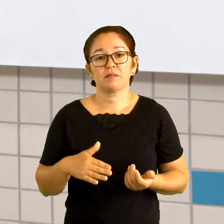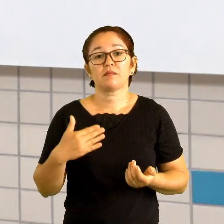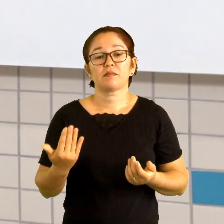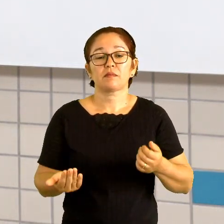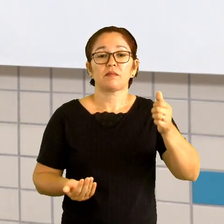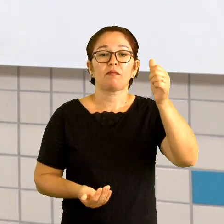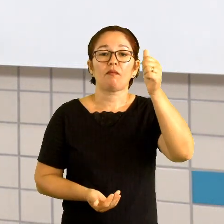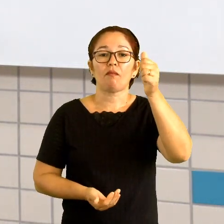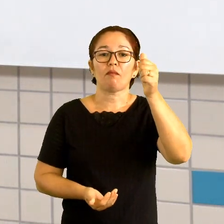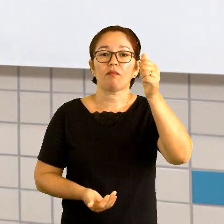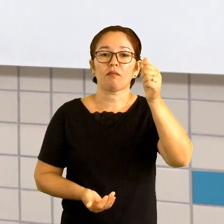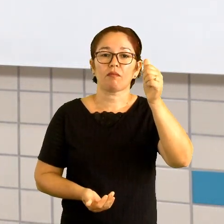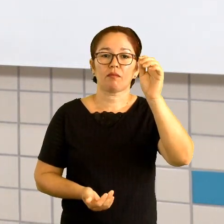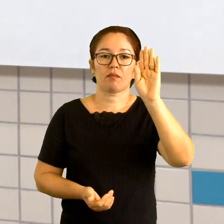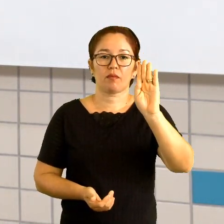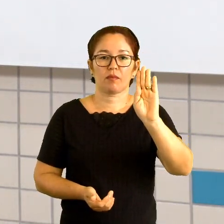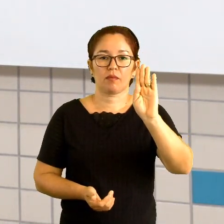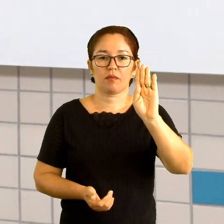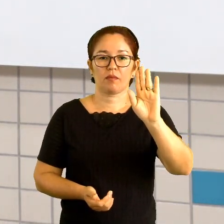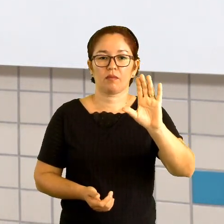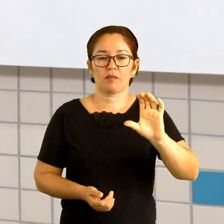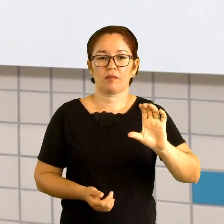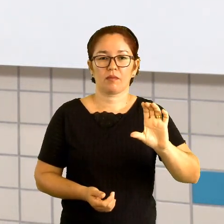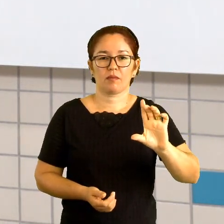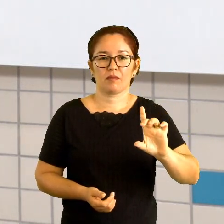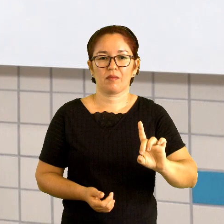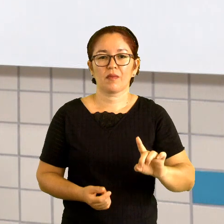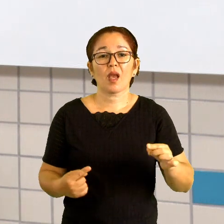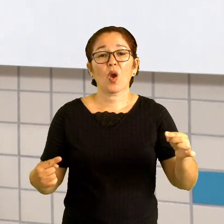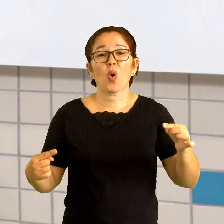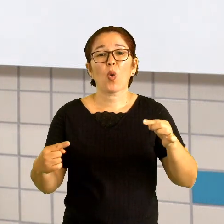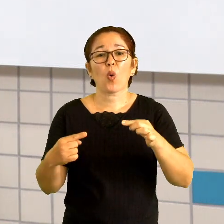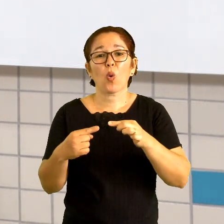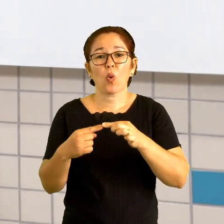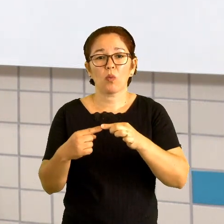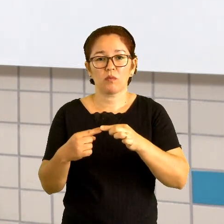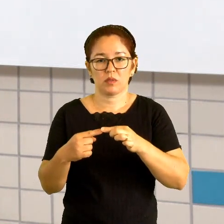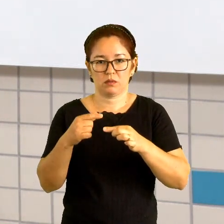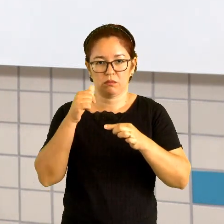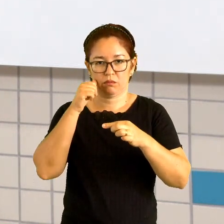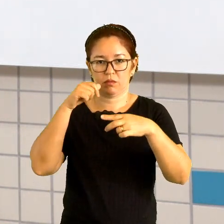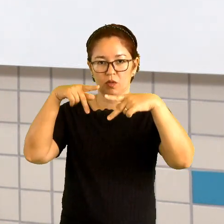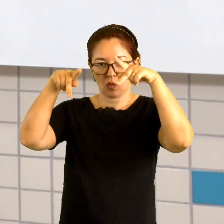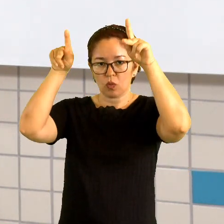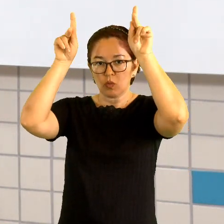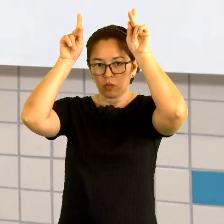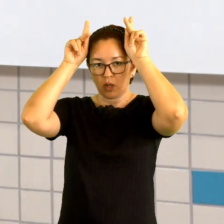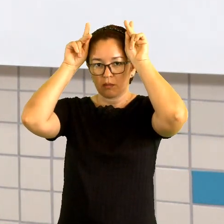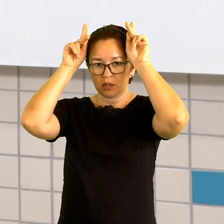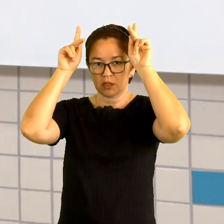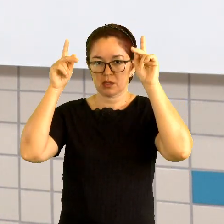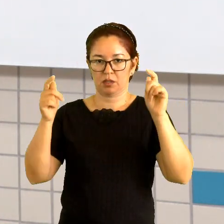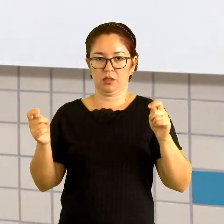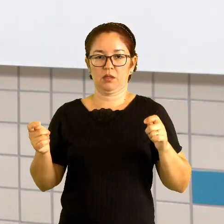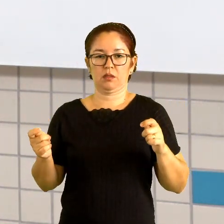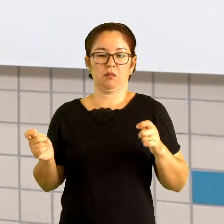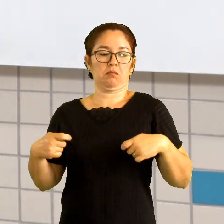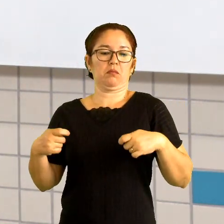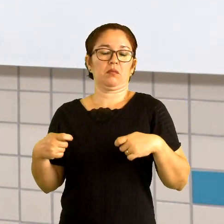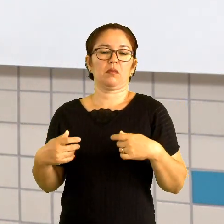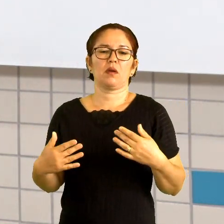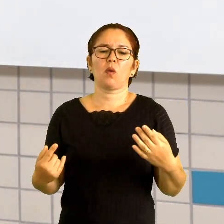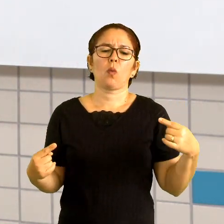ditos populares parece mais com ela, com essa princesa desse texto? Aí você